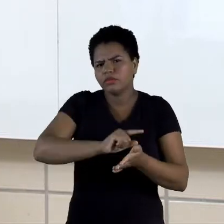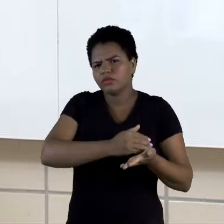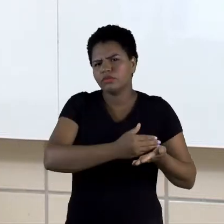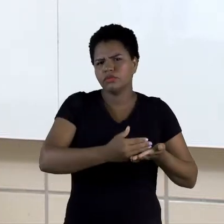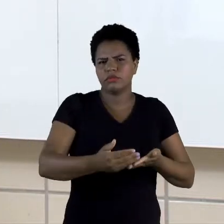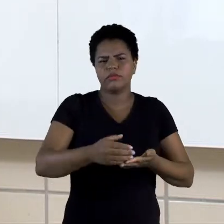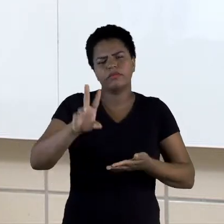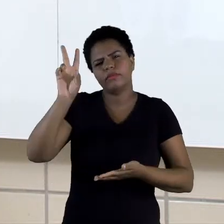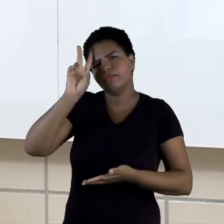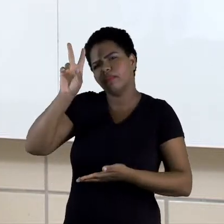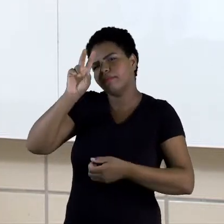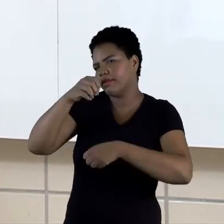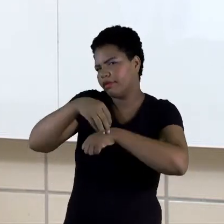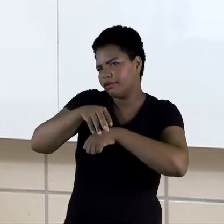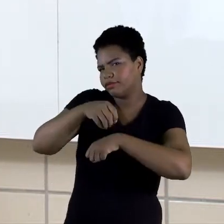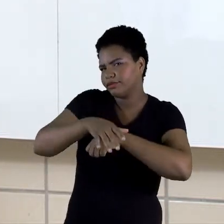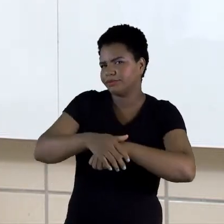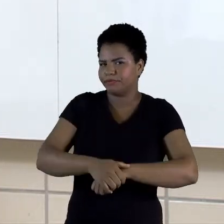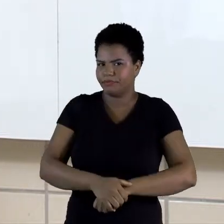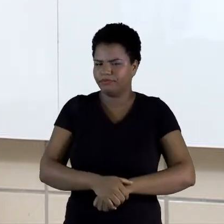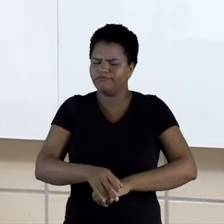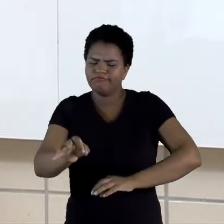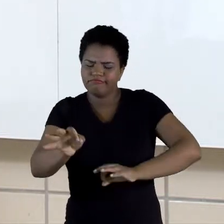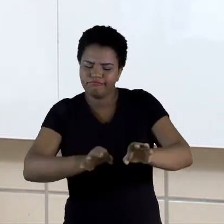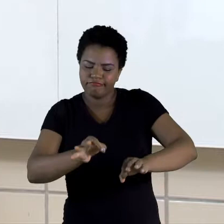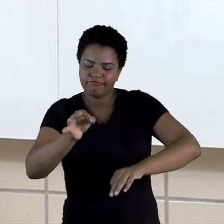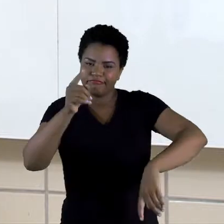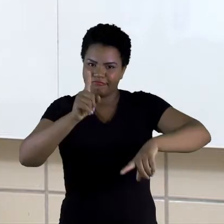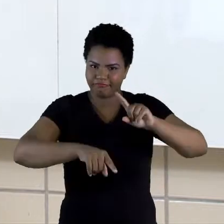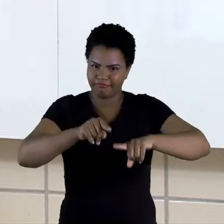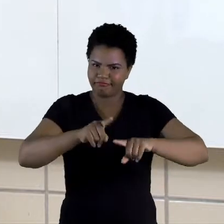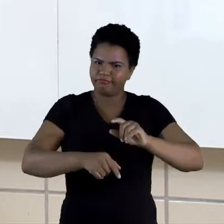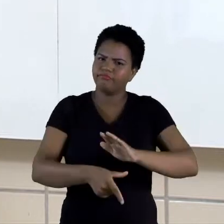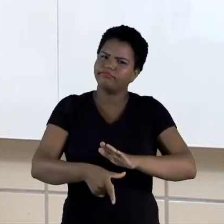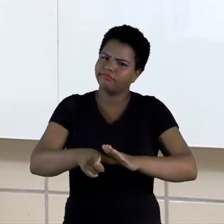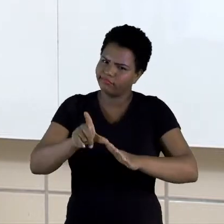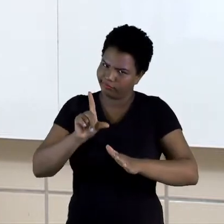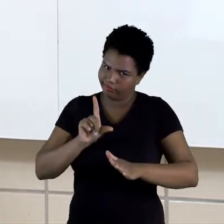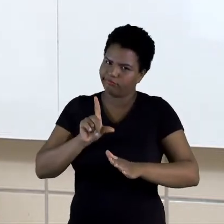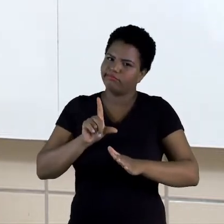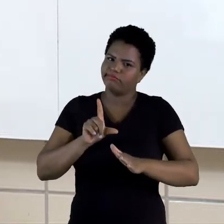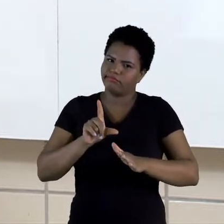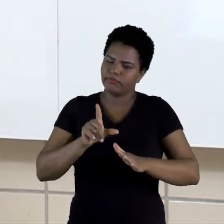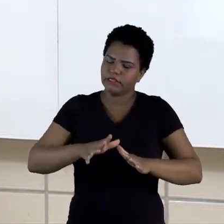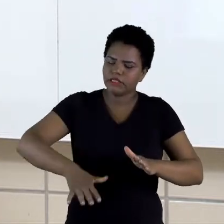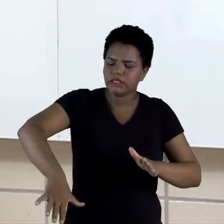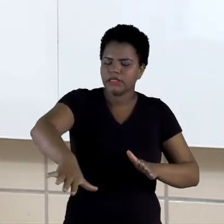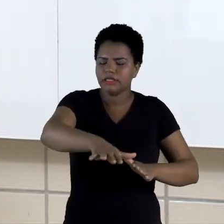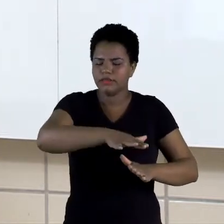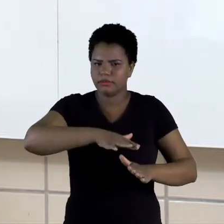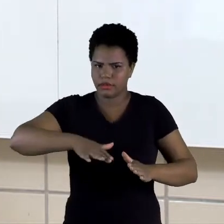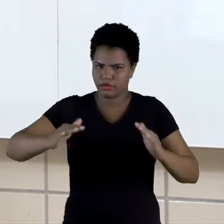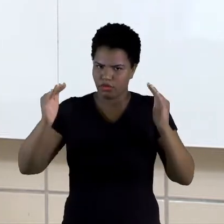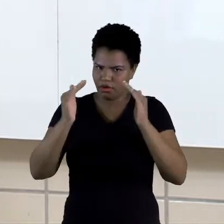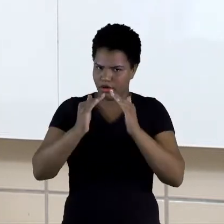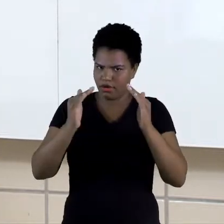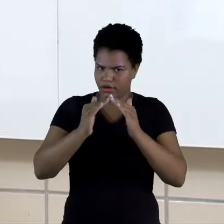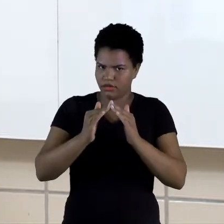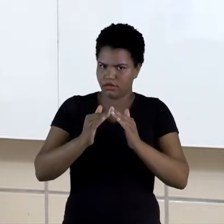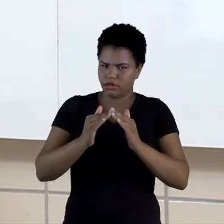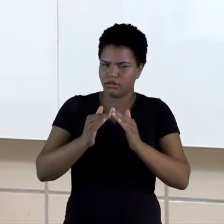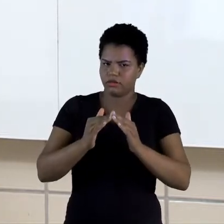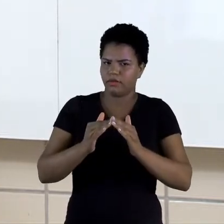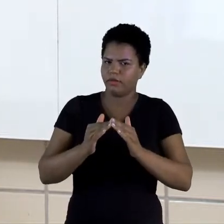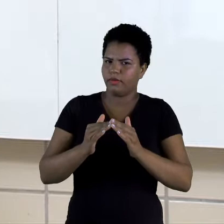lembrar aquele recadinho? De organizar o seu material com antecedência. Organize o espaço físico para que